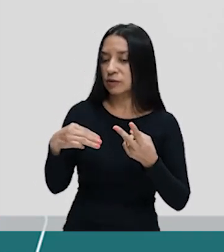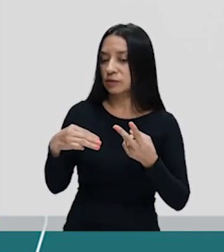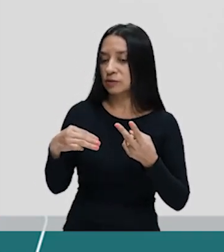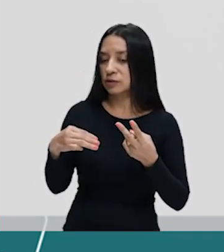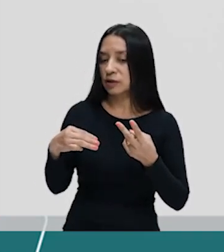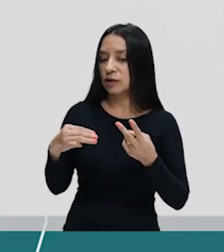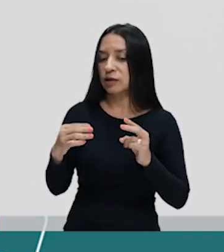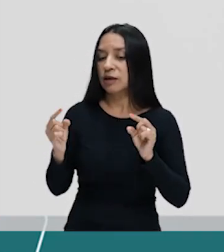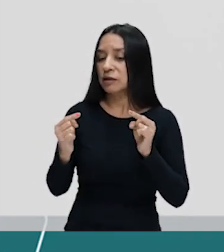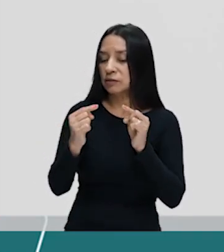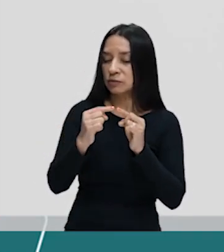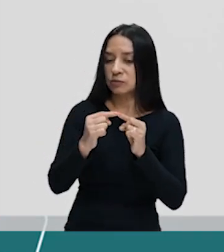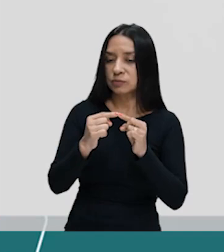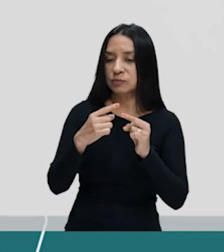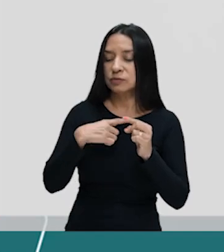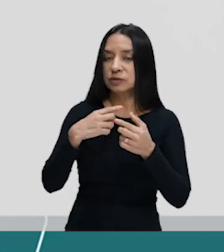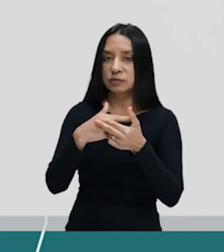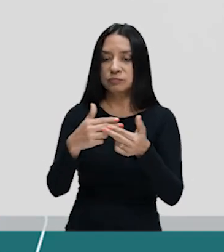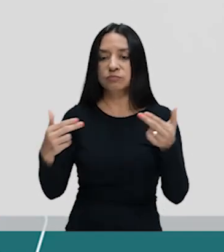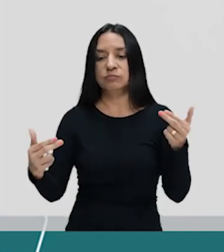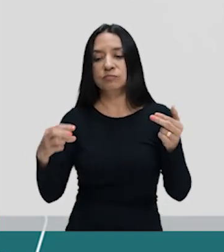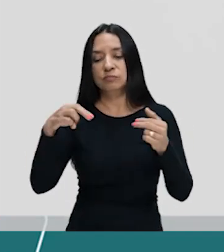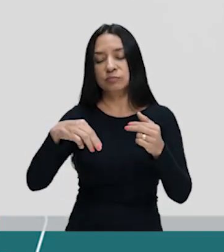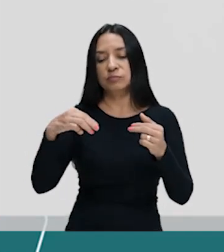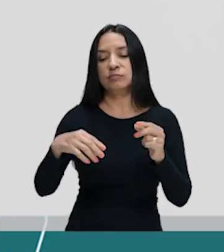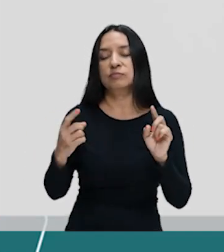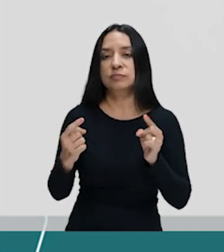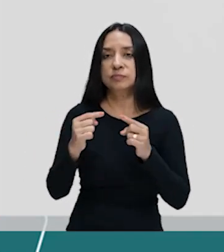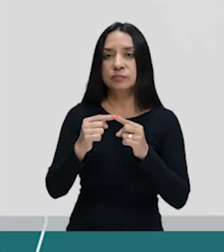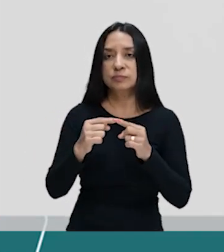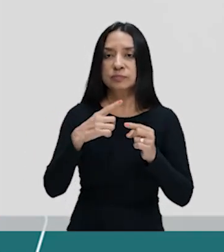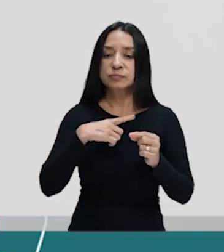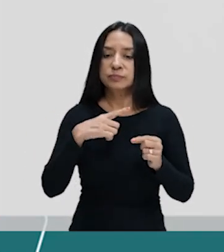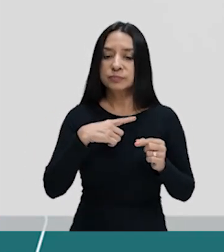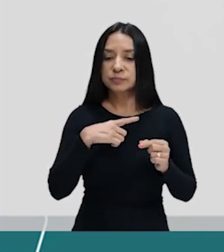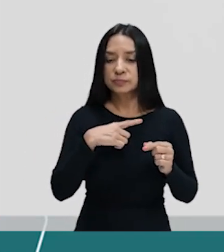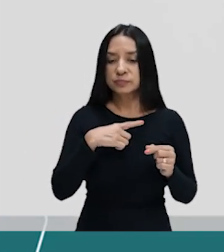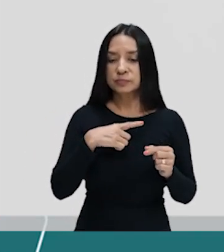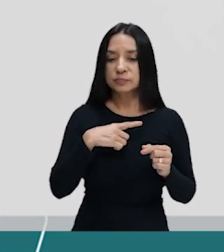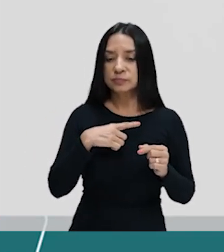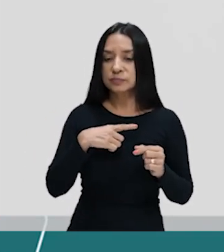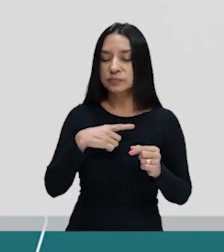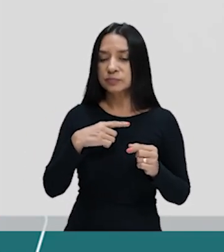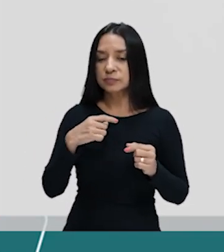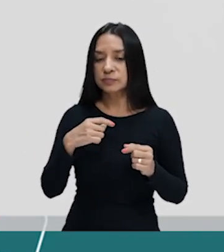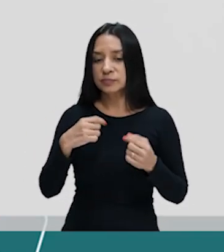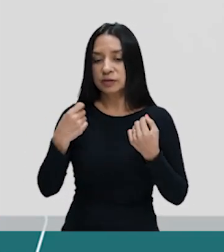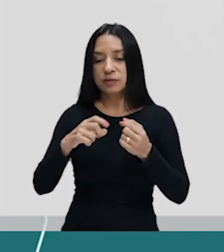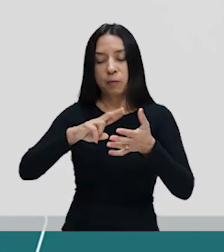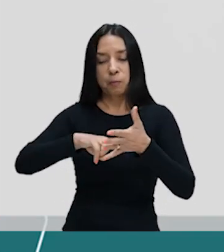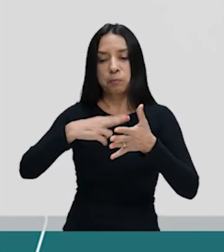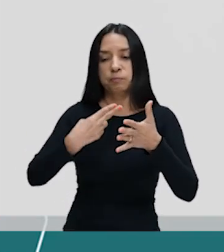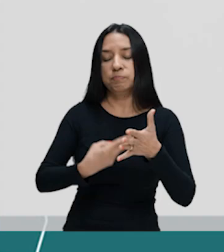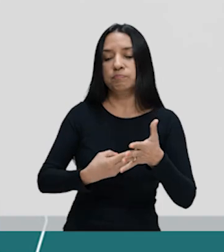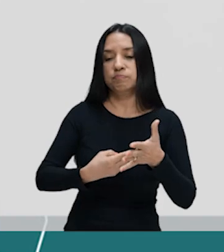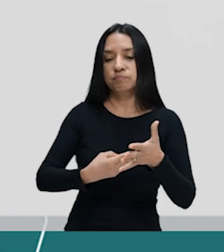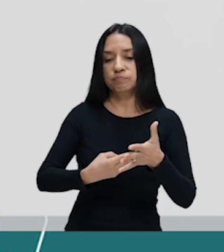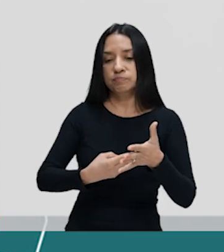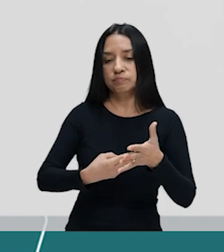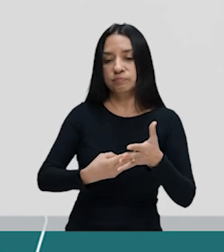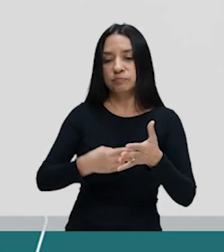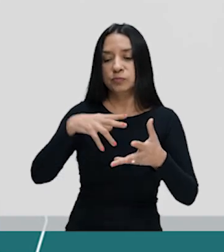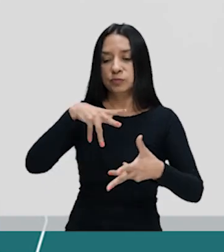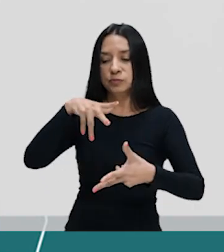ok? Eles têm os elementos da matemática em comum, eles têm necessariamente uma tradução, tá?